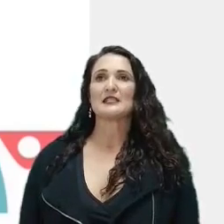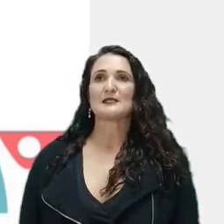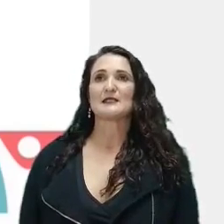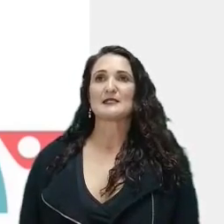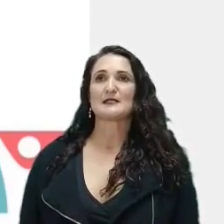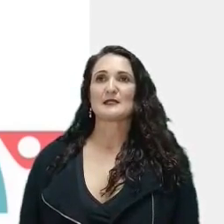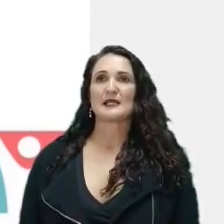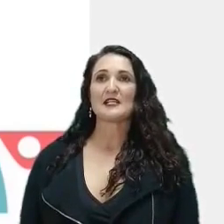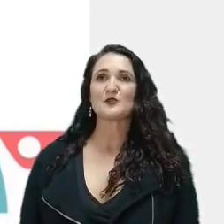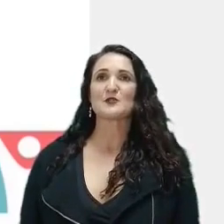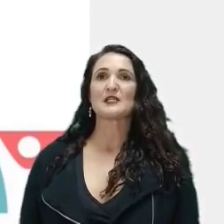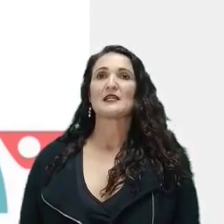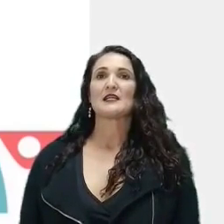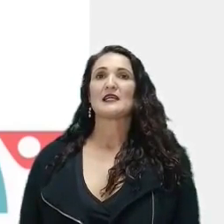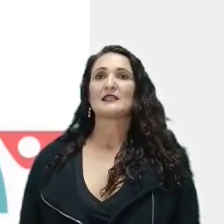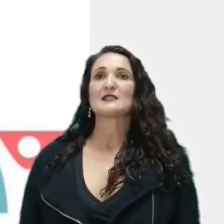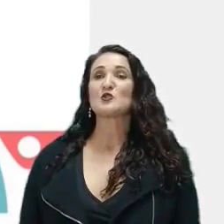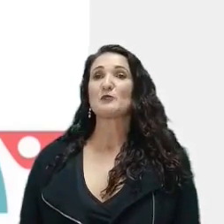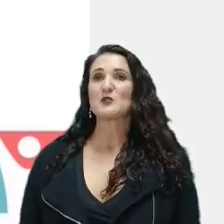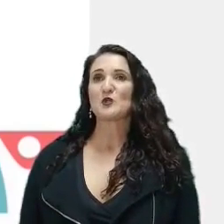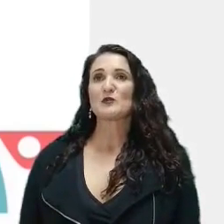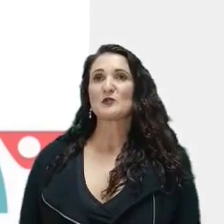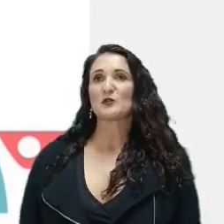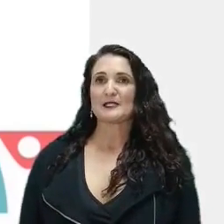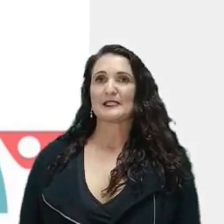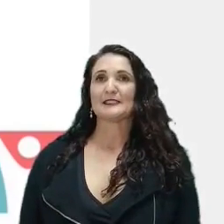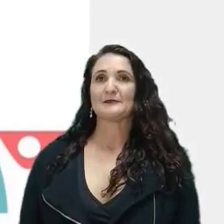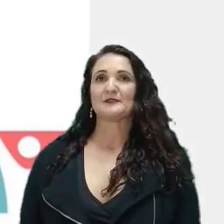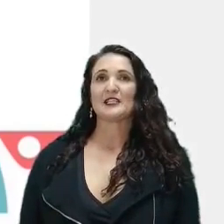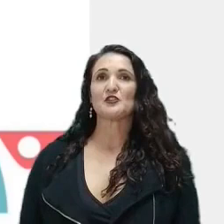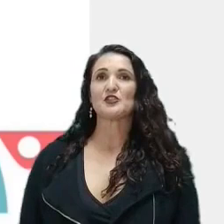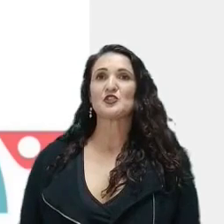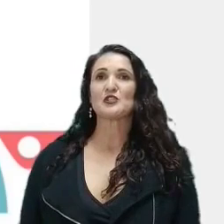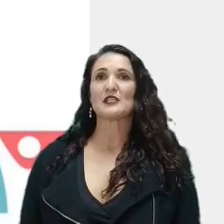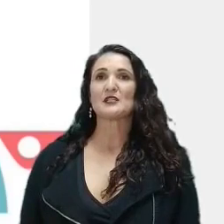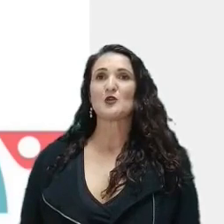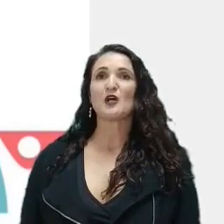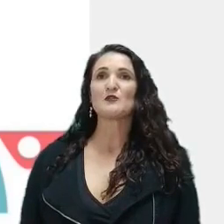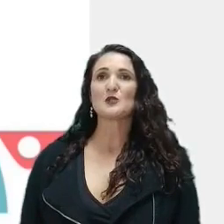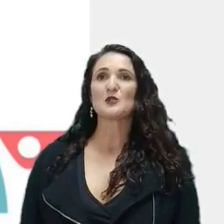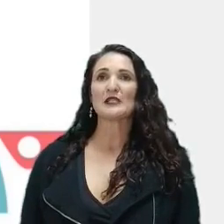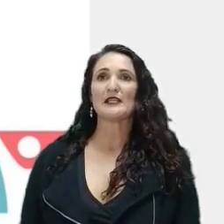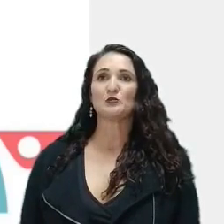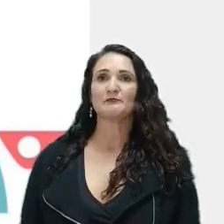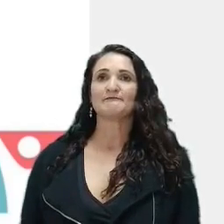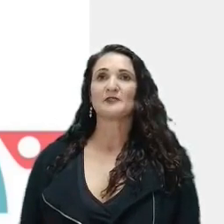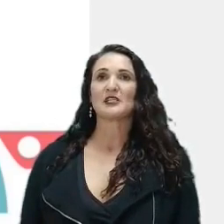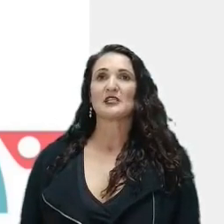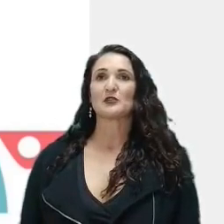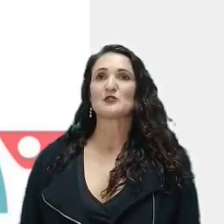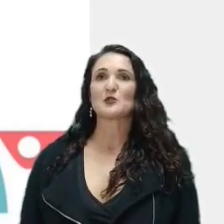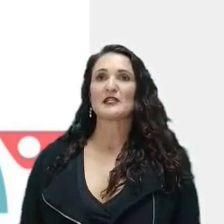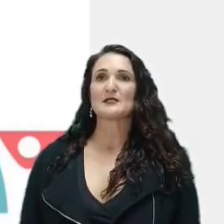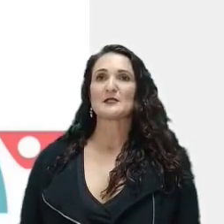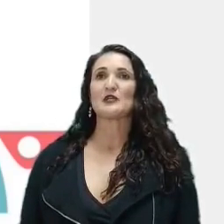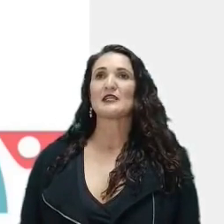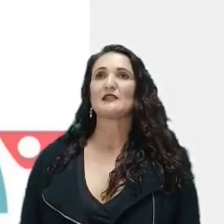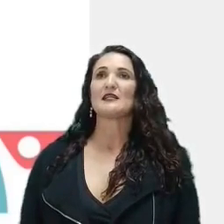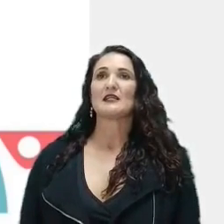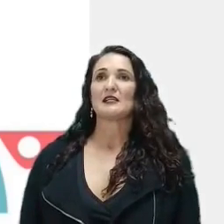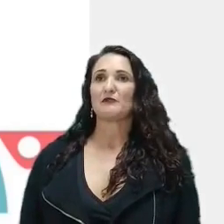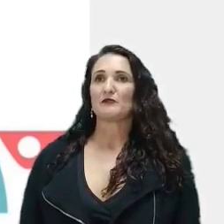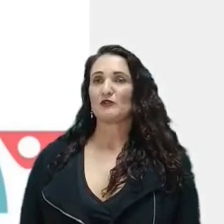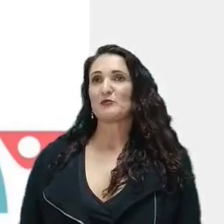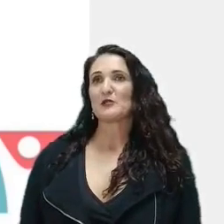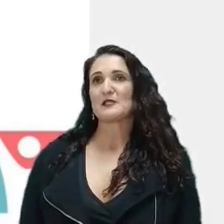90% desses casos, eles são de pessoas conhecidas, tá? Então a gente tira aqui só os 51, que é do desconhecido, e